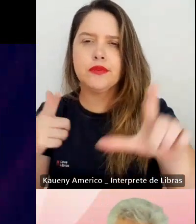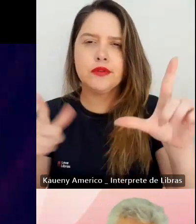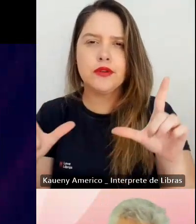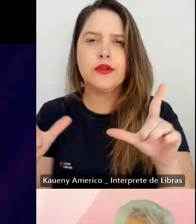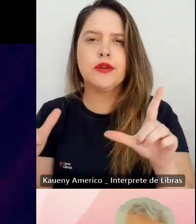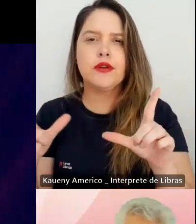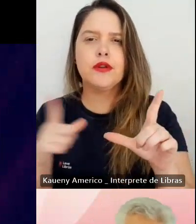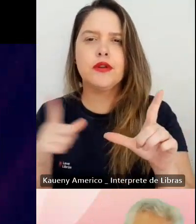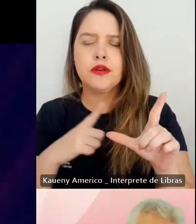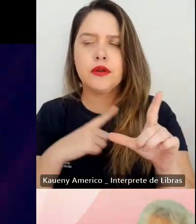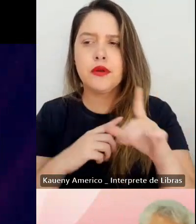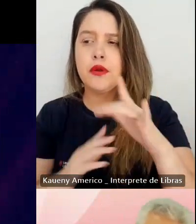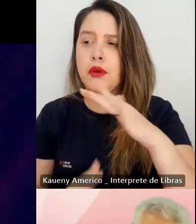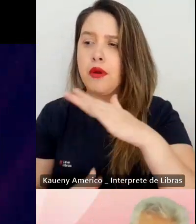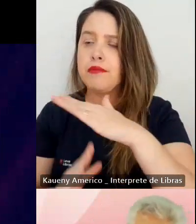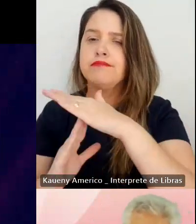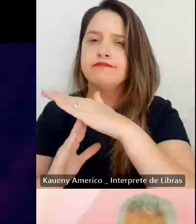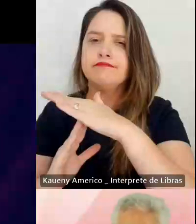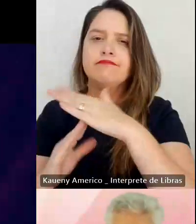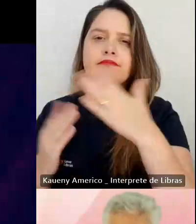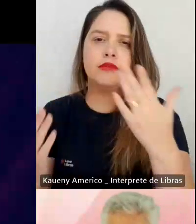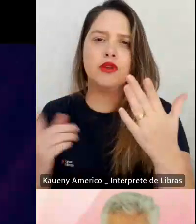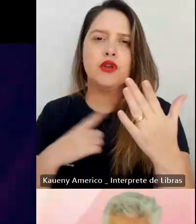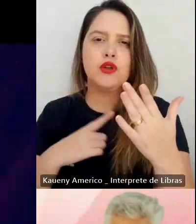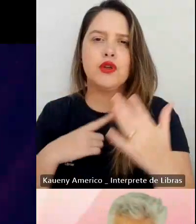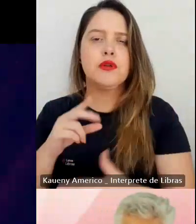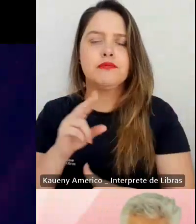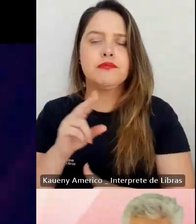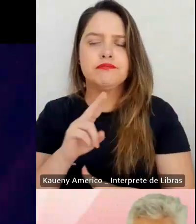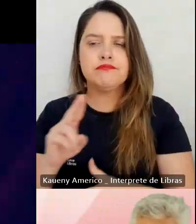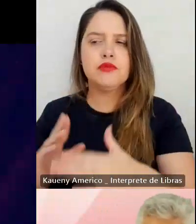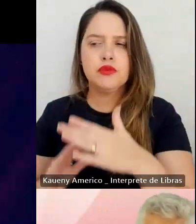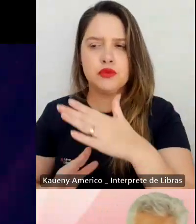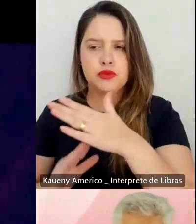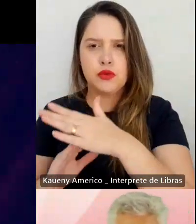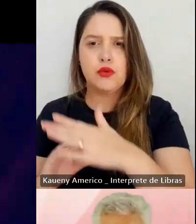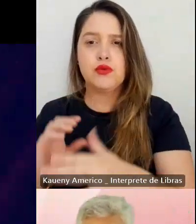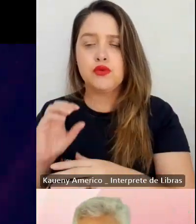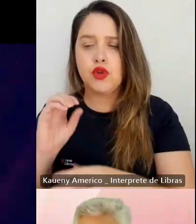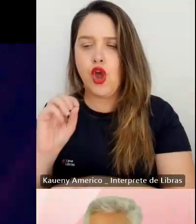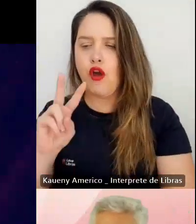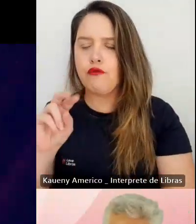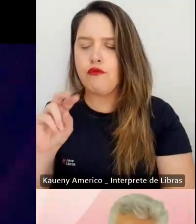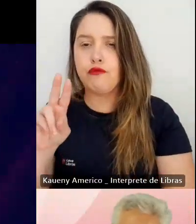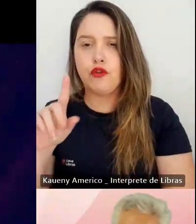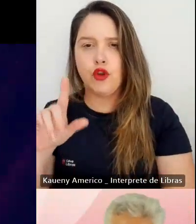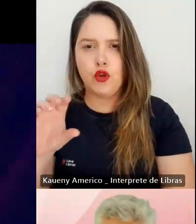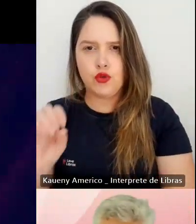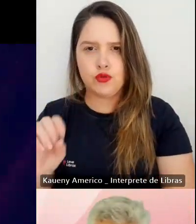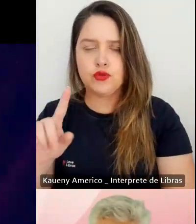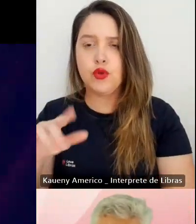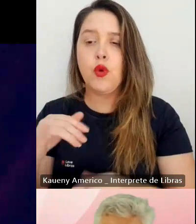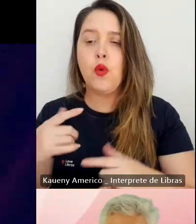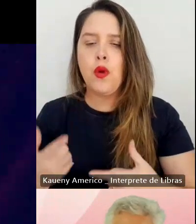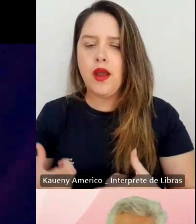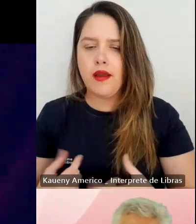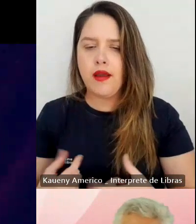aos ductos, e lobular, como o nome diz, limitado aos lóbulos. E o câncer inflamatório, ele tem esse nome